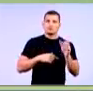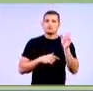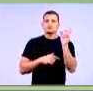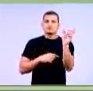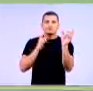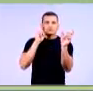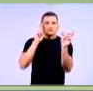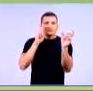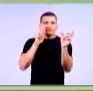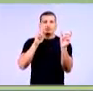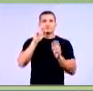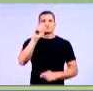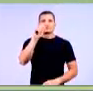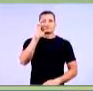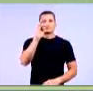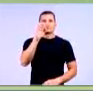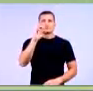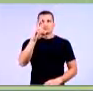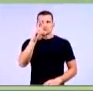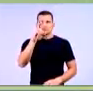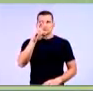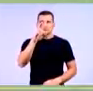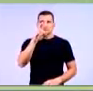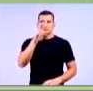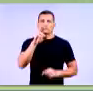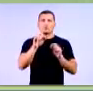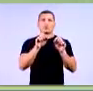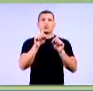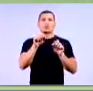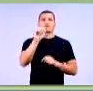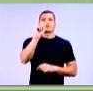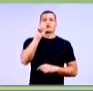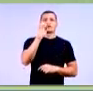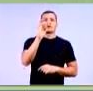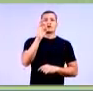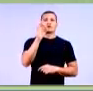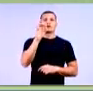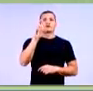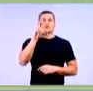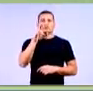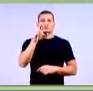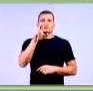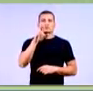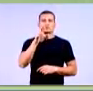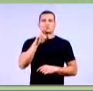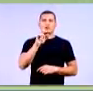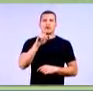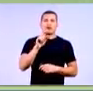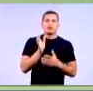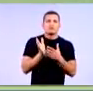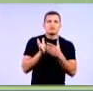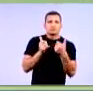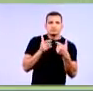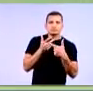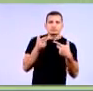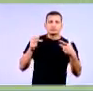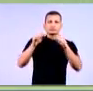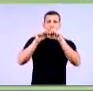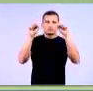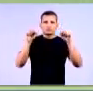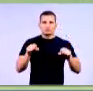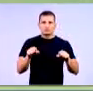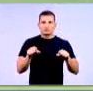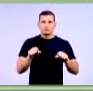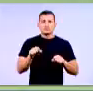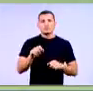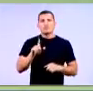que era o professor, né? E o que é esse componente chamado ator? Papel que solicita ações no sistema. Então são